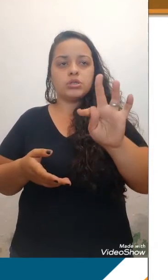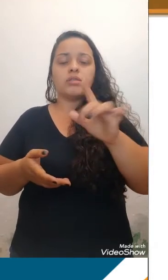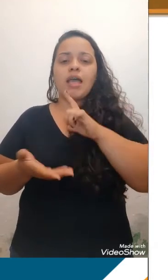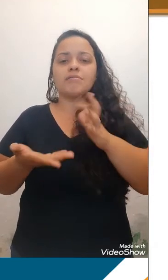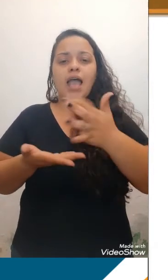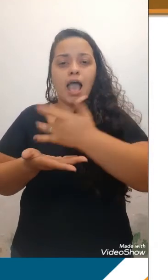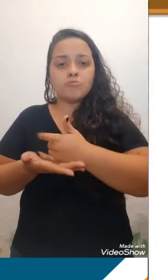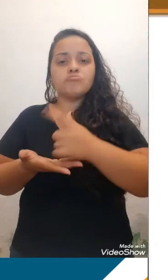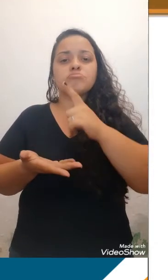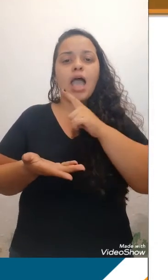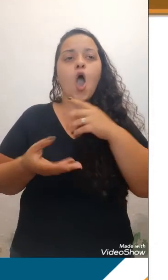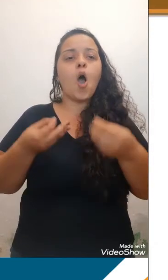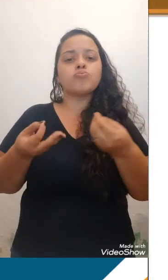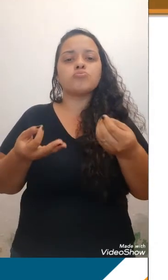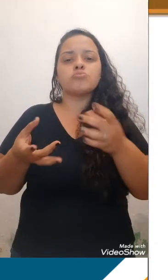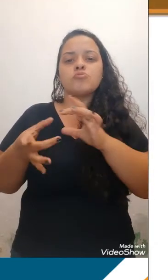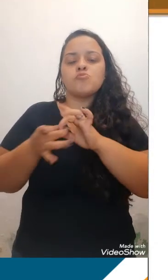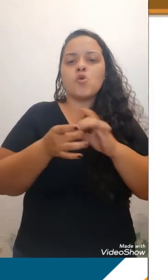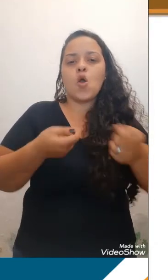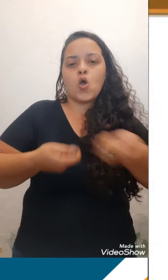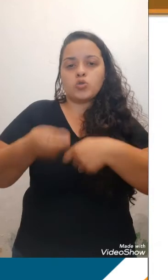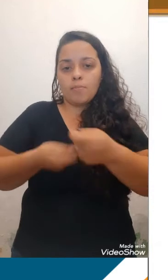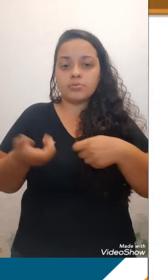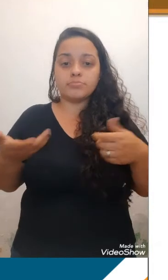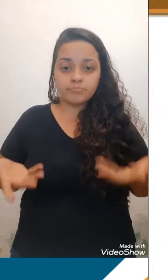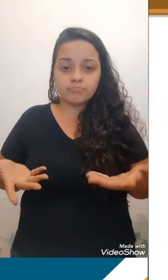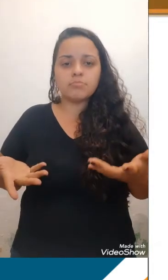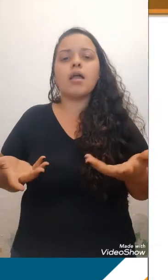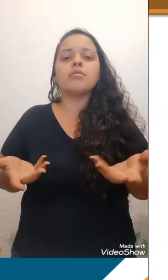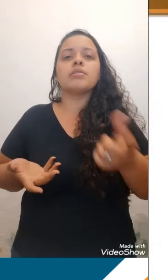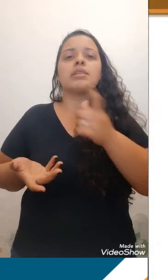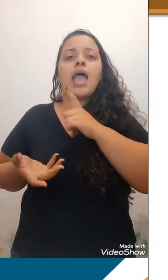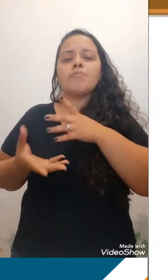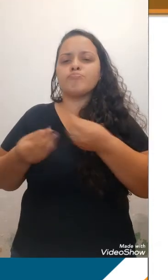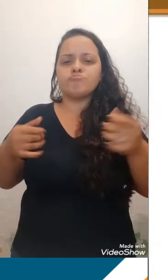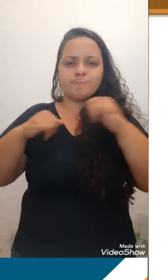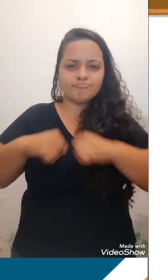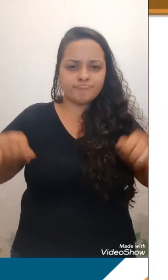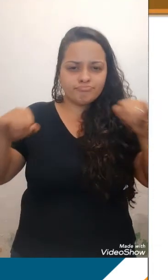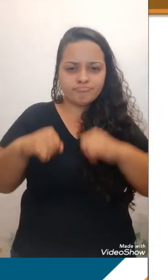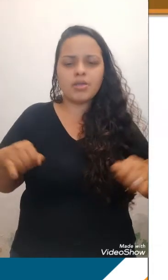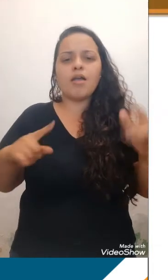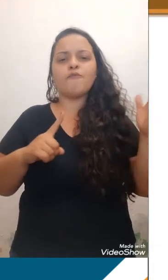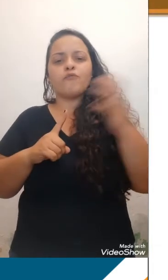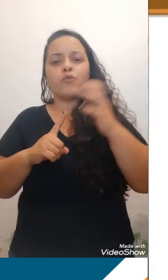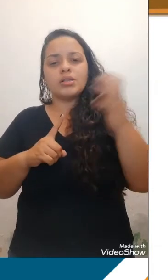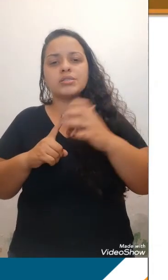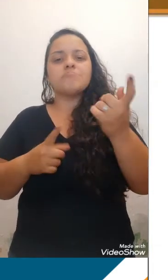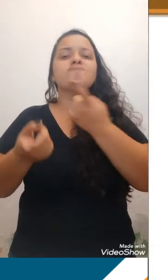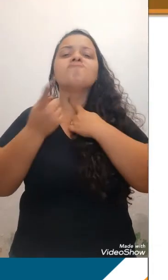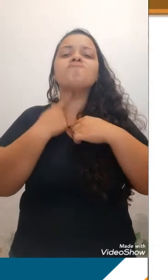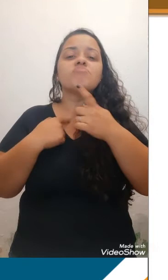dados adquiridos estão sujeitos à coerção econômica. Dessa forma, há um bombardeio de propagandas que influenciam